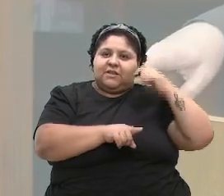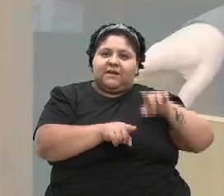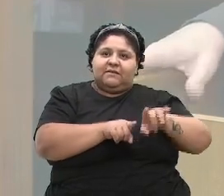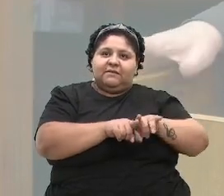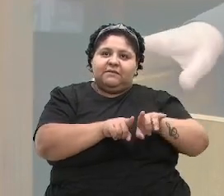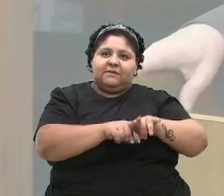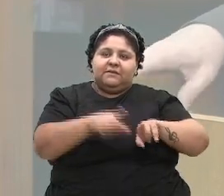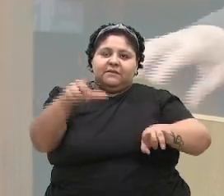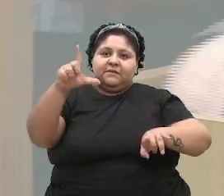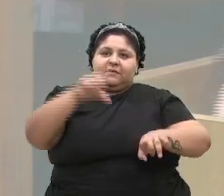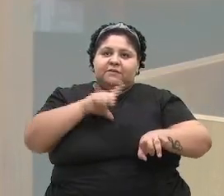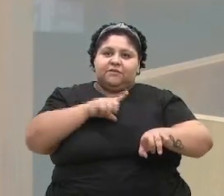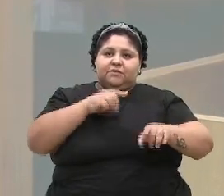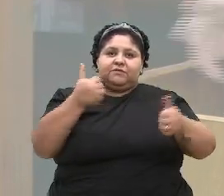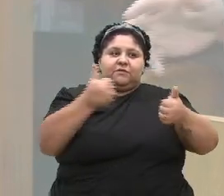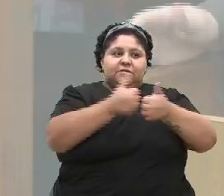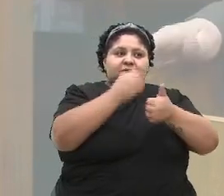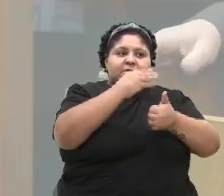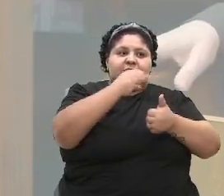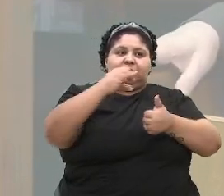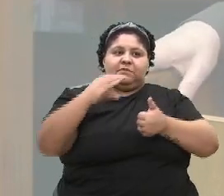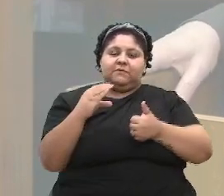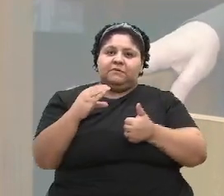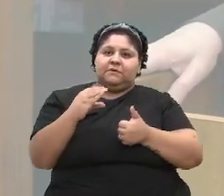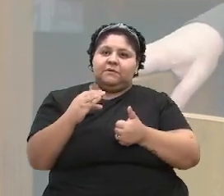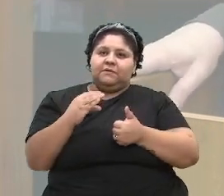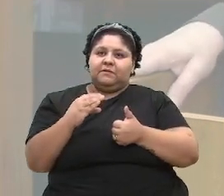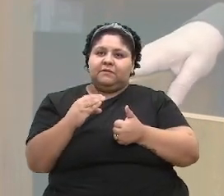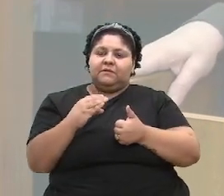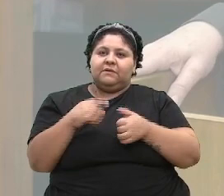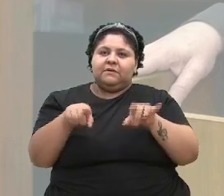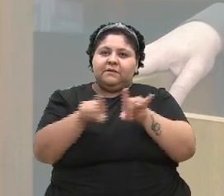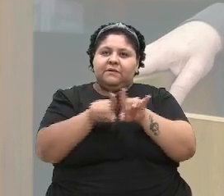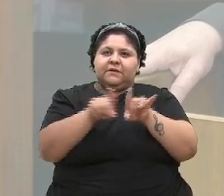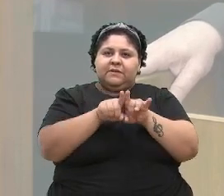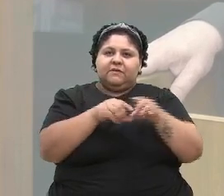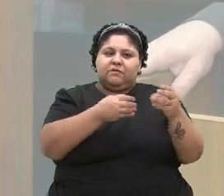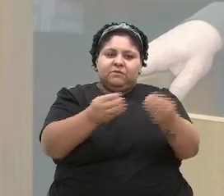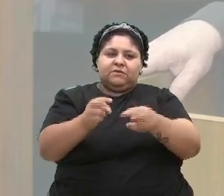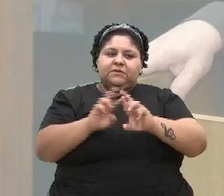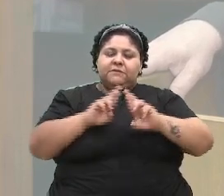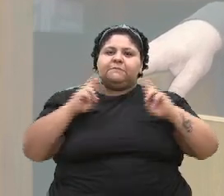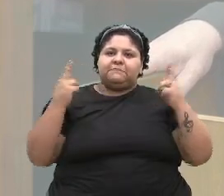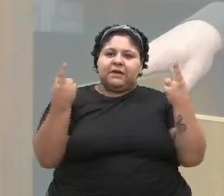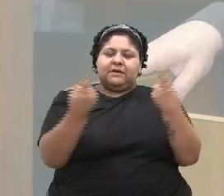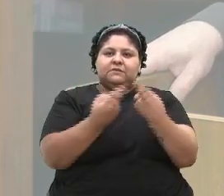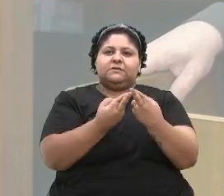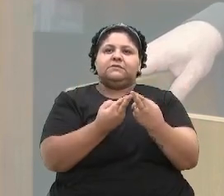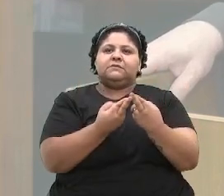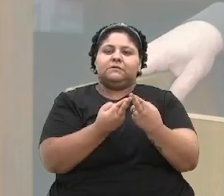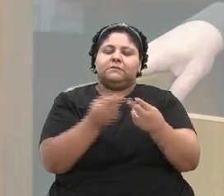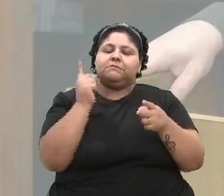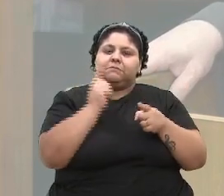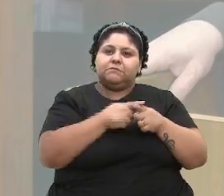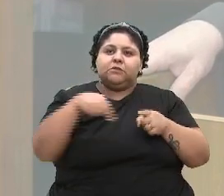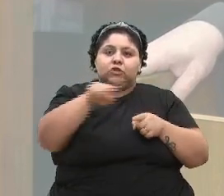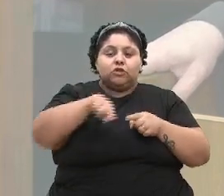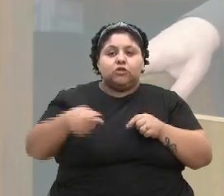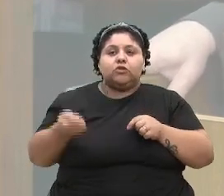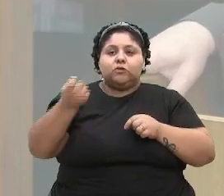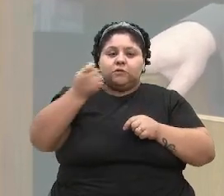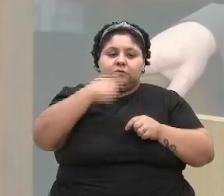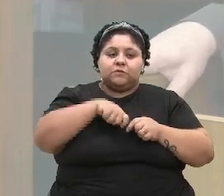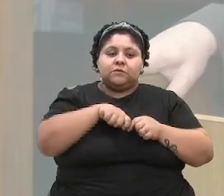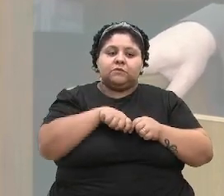eu estive na SIC, enfim, no MOB. Fiz uma série de reuniões, vereador Felipe, porque nós precisamos virar